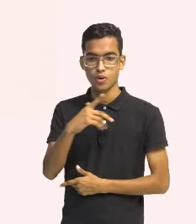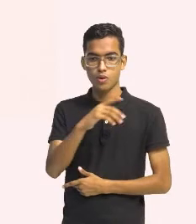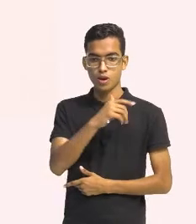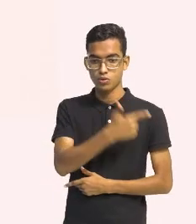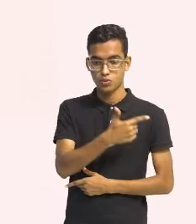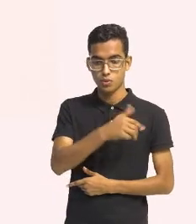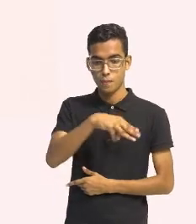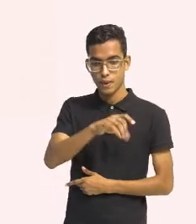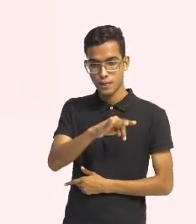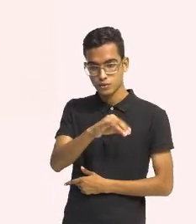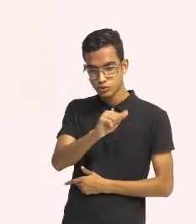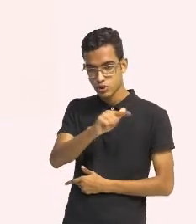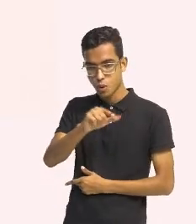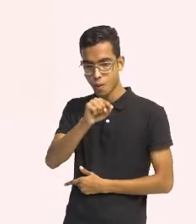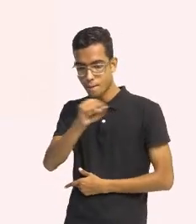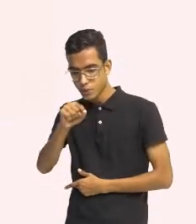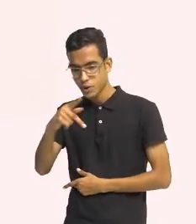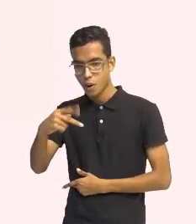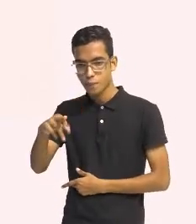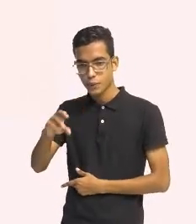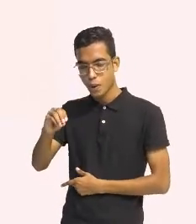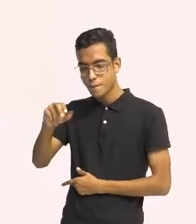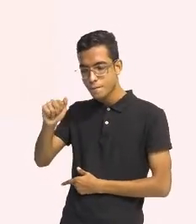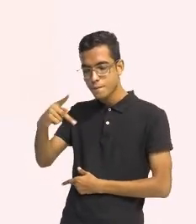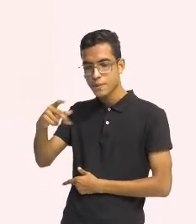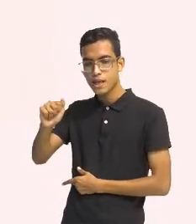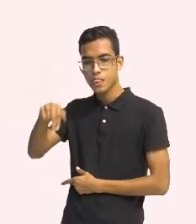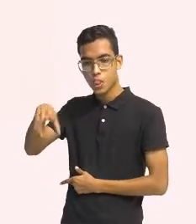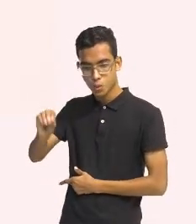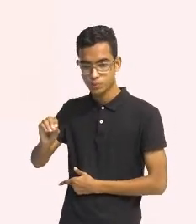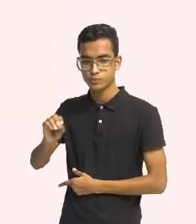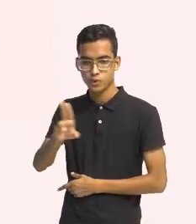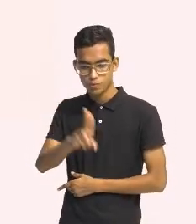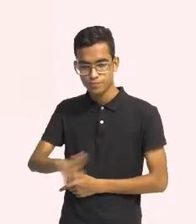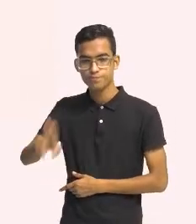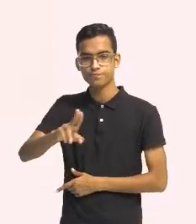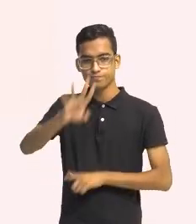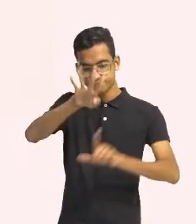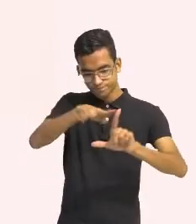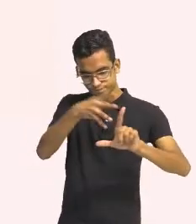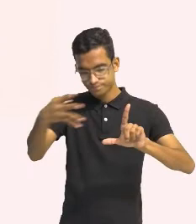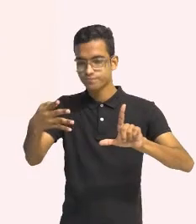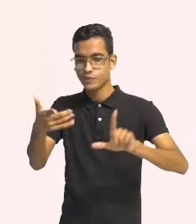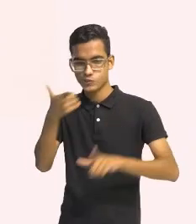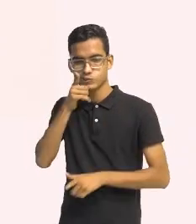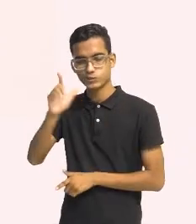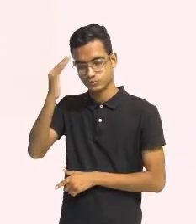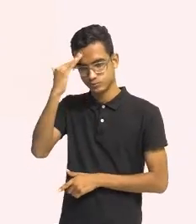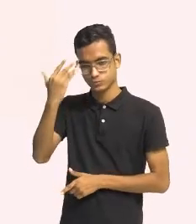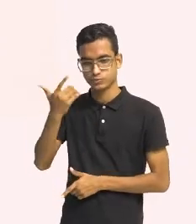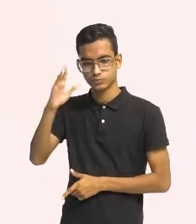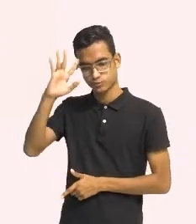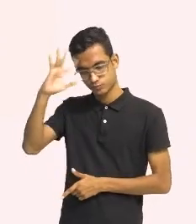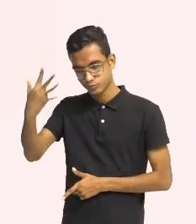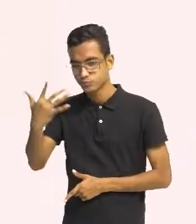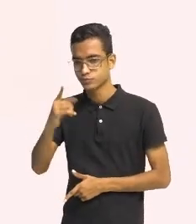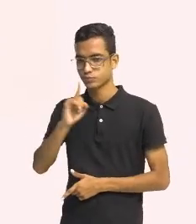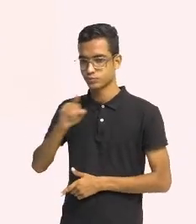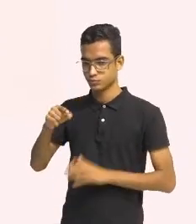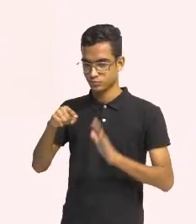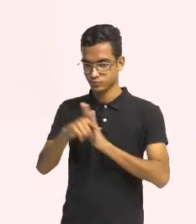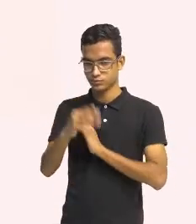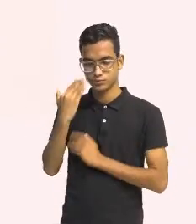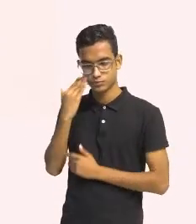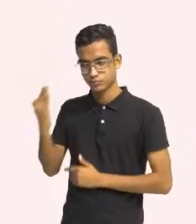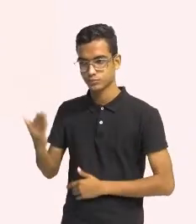2-metil-propano, tá bom? Usei as tabelas e foram elas que me ajudaram a chegar a esse resultado, gente. Sem as tabelas